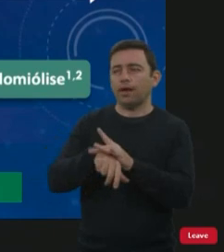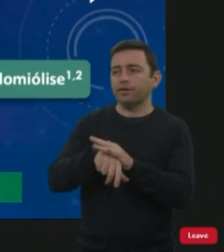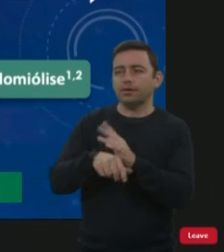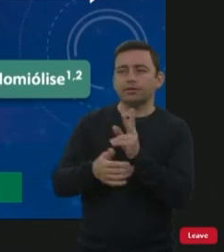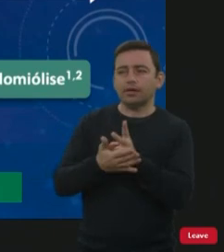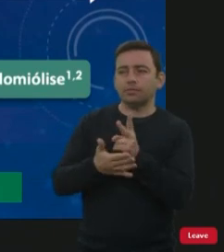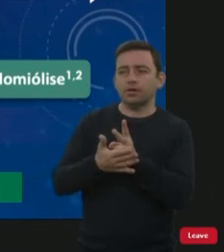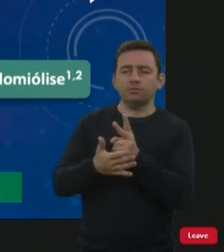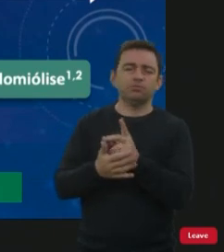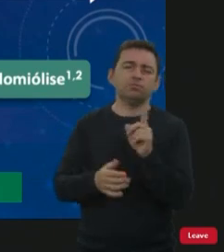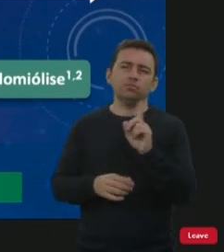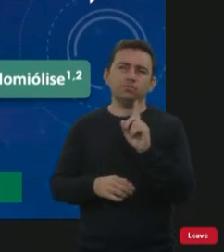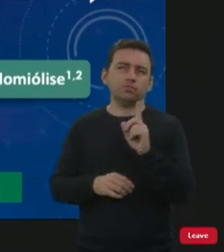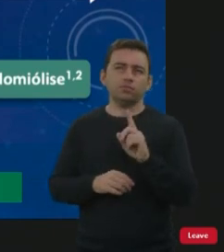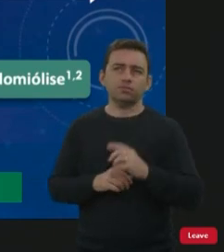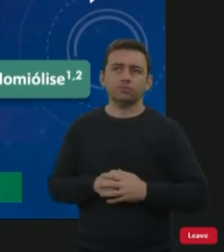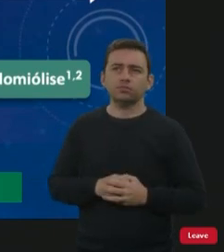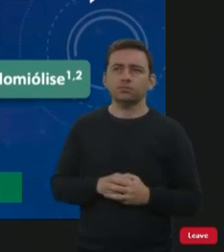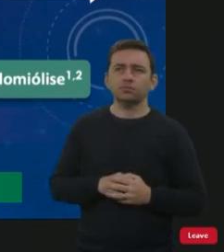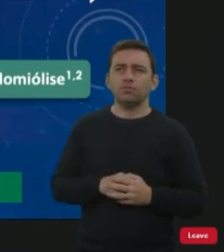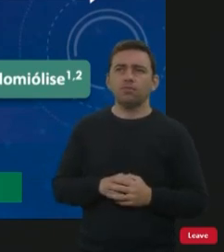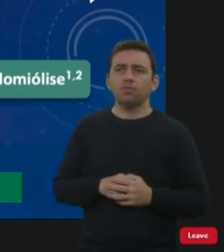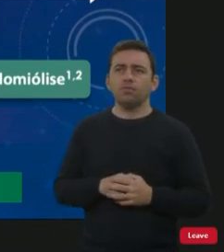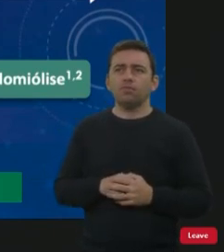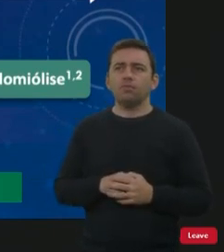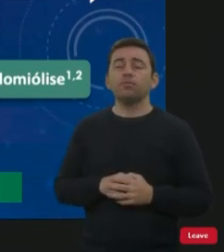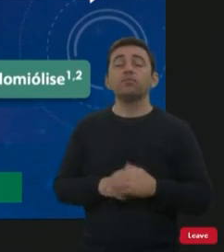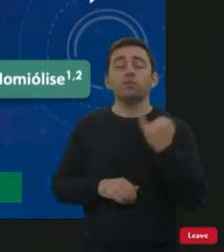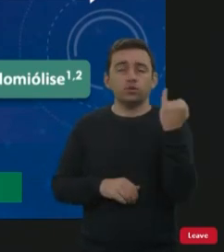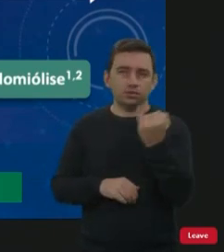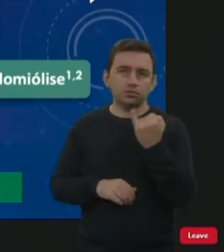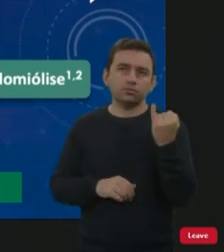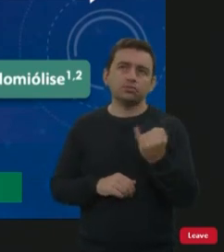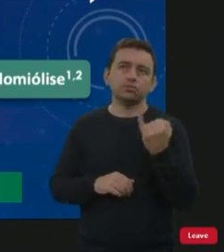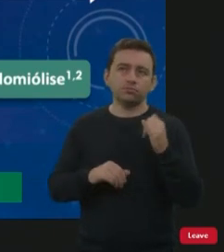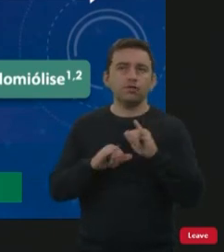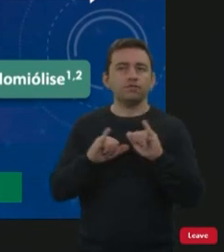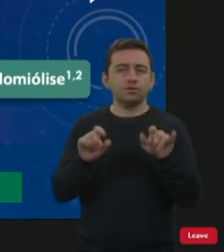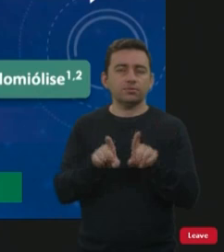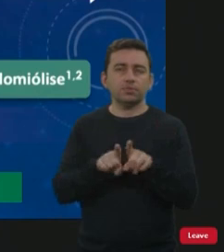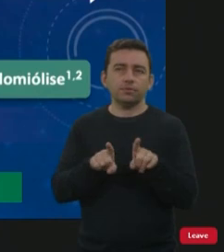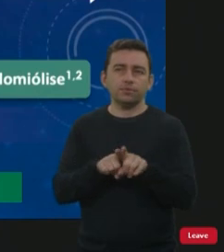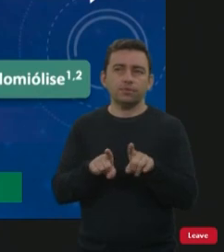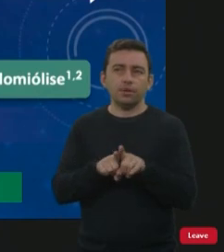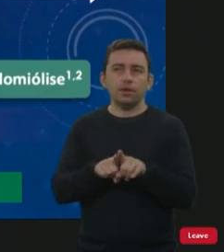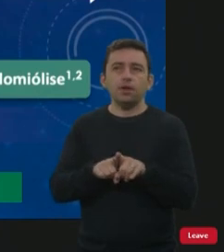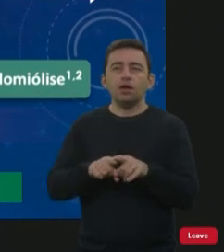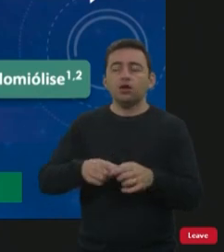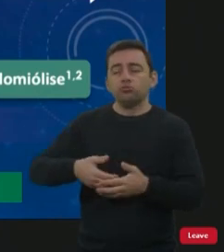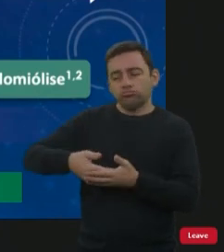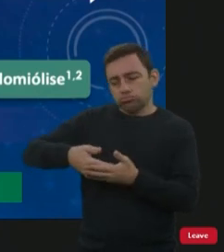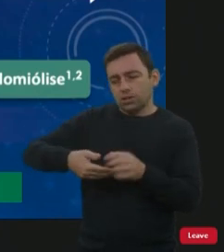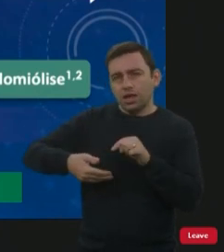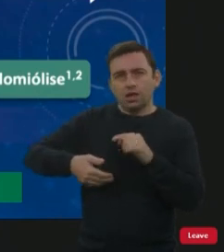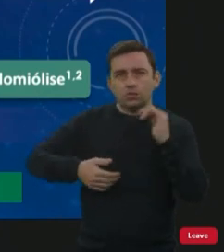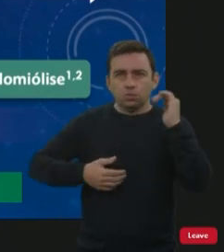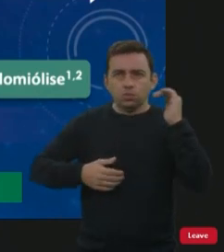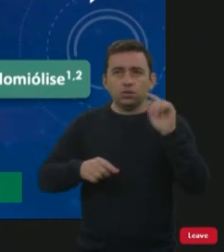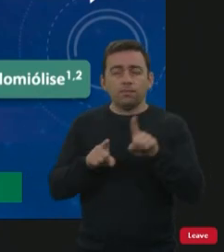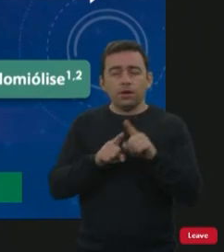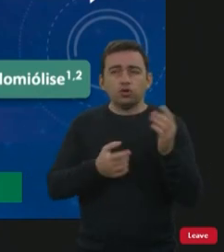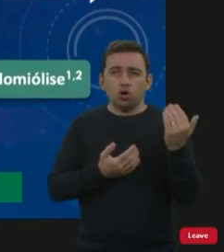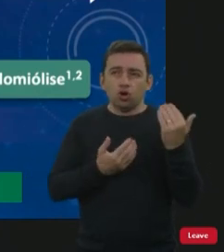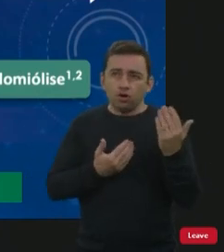período neonatal, tá? Então, isso é importante da gente saber também. Esses pacientes adultos e os